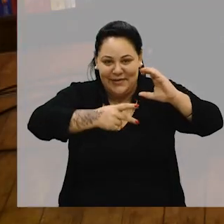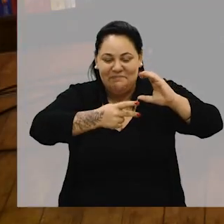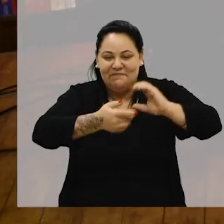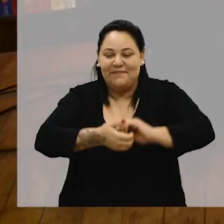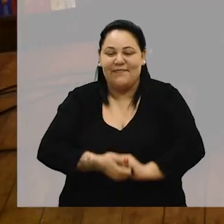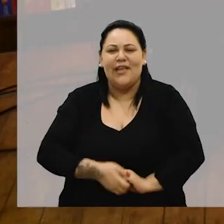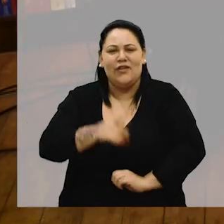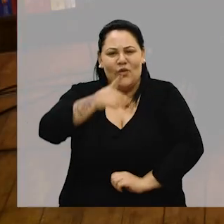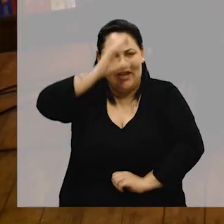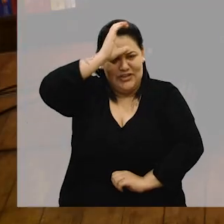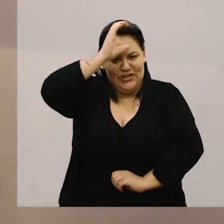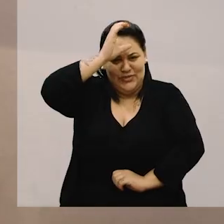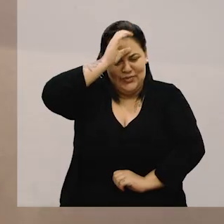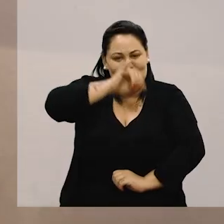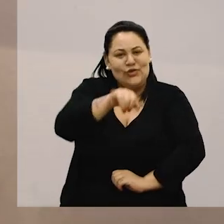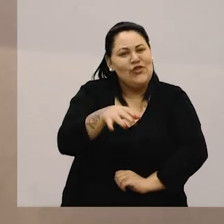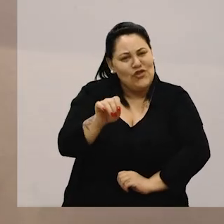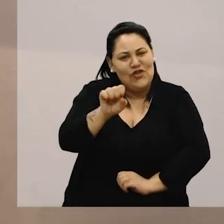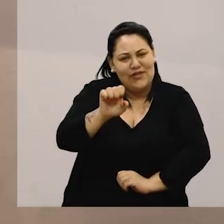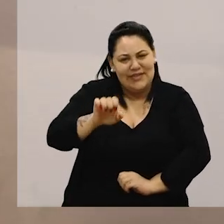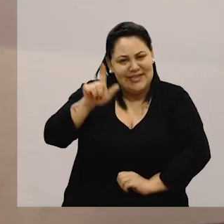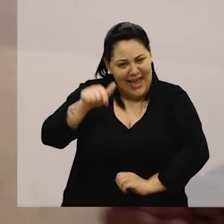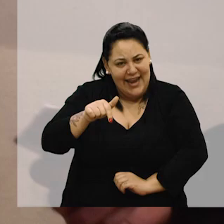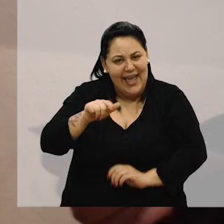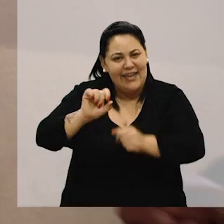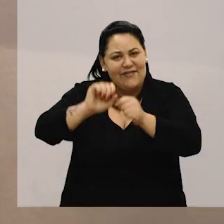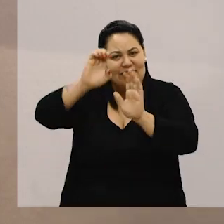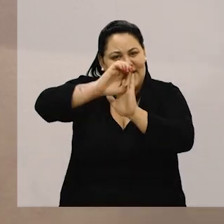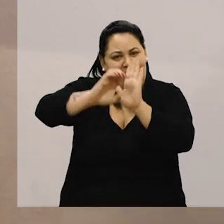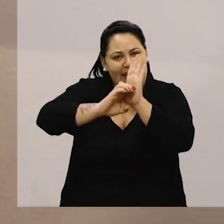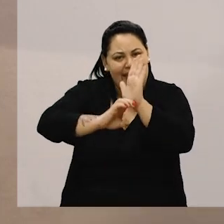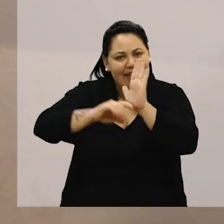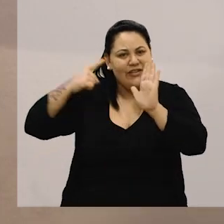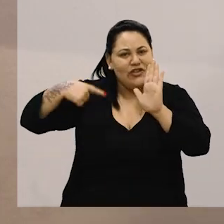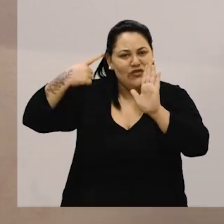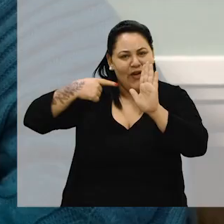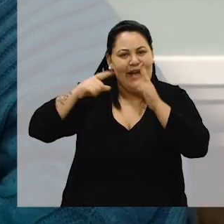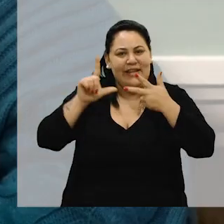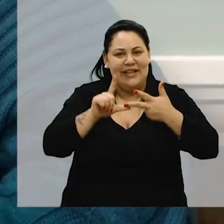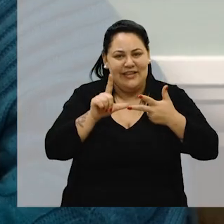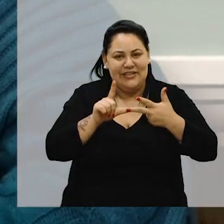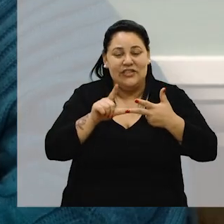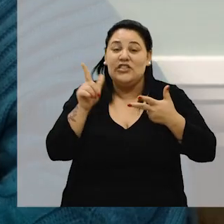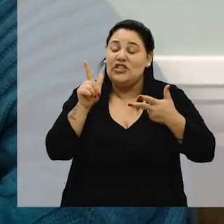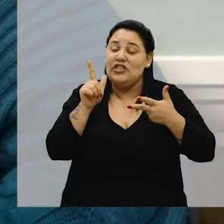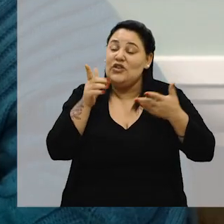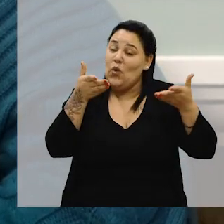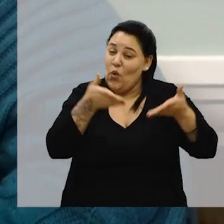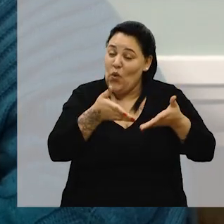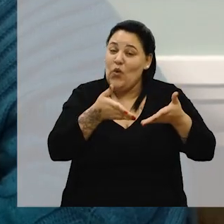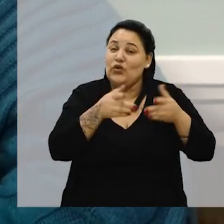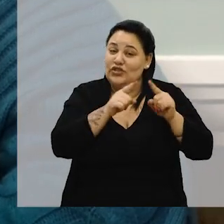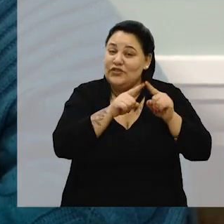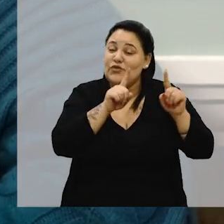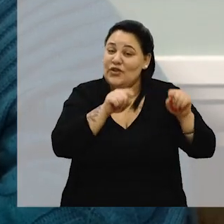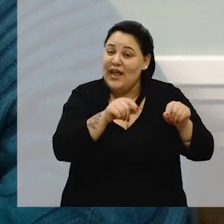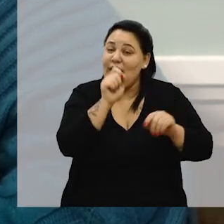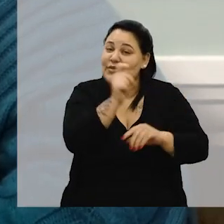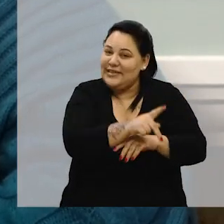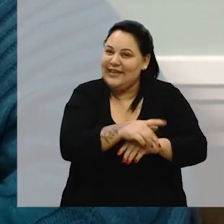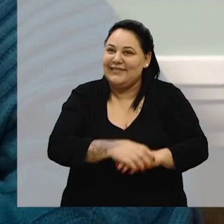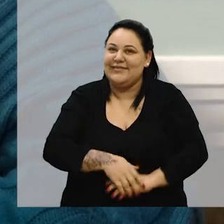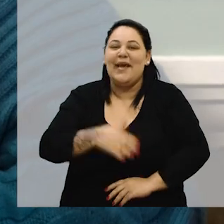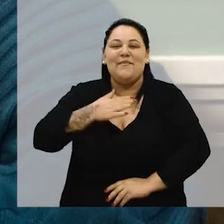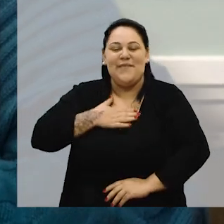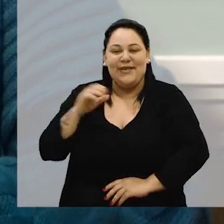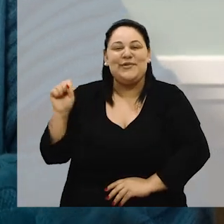é tio do José Ponzi, que fez carreira como advogado legislativo. Exato. Um servidor hoje aposentado. Né? Meu sobrinho querido.